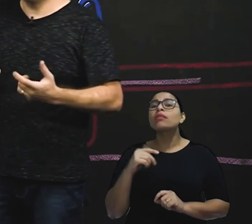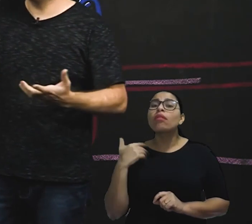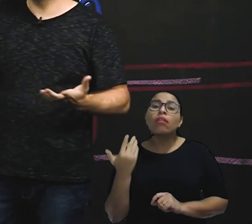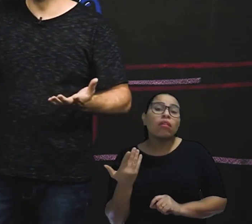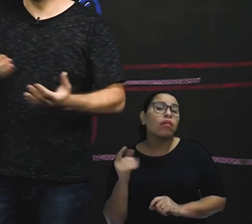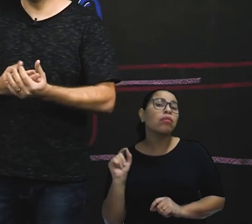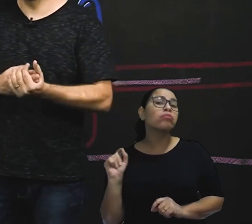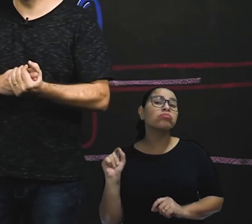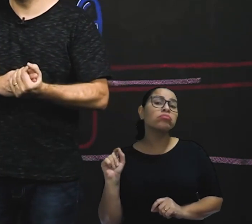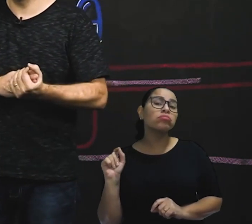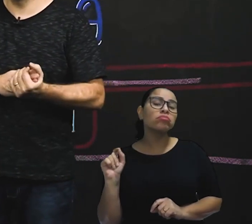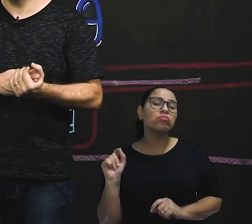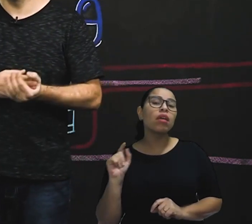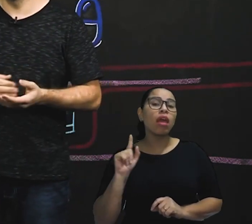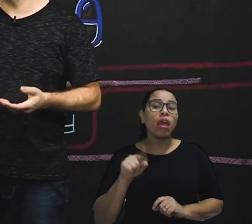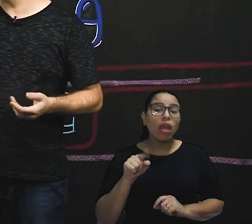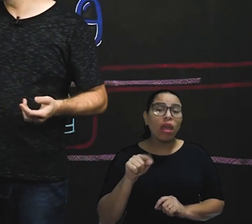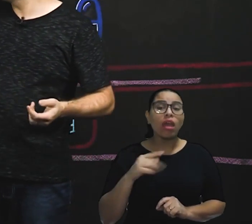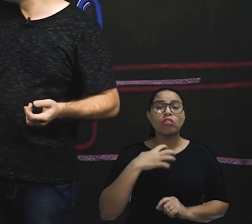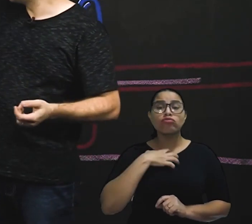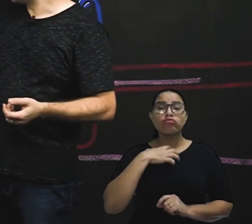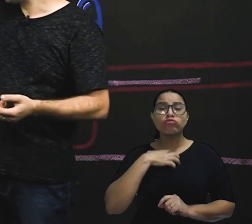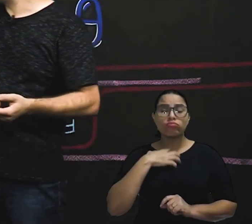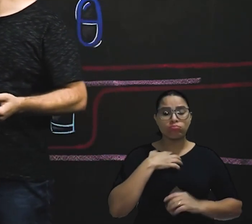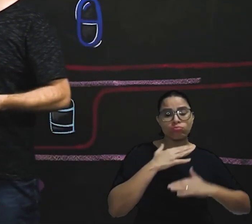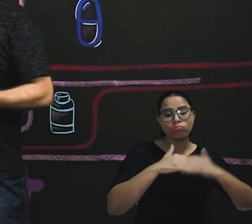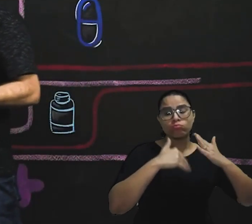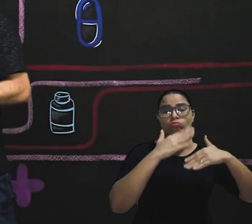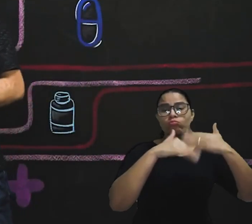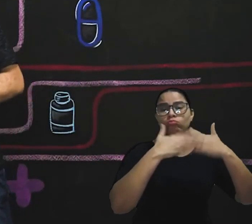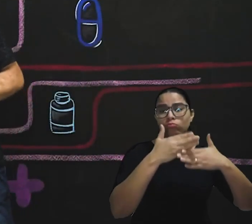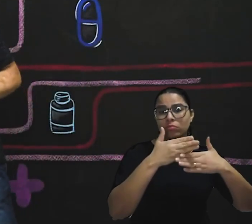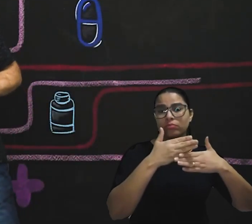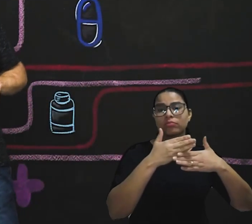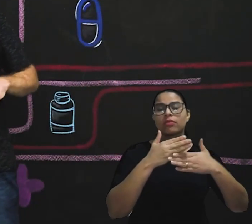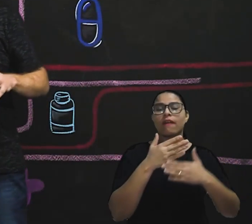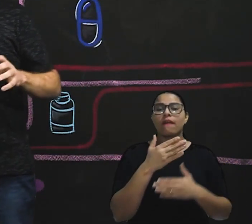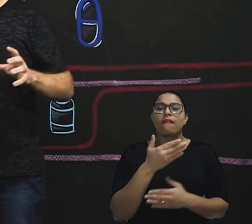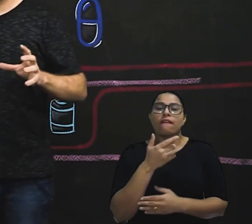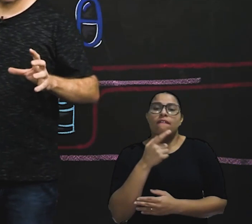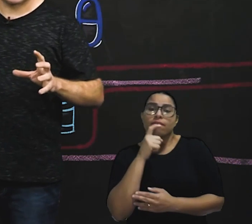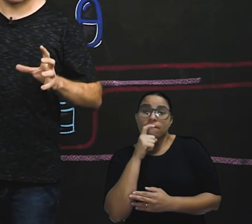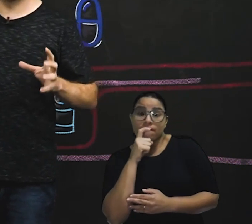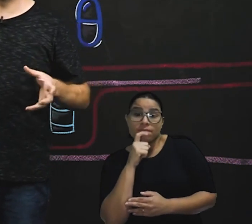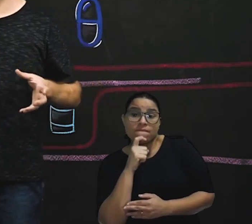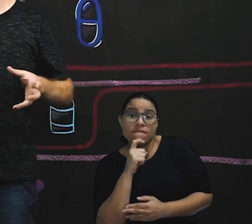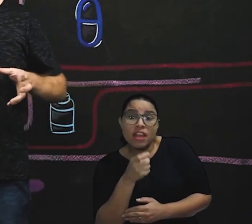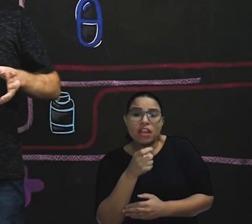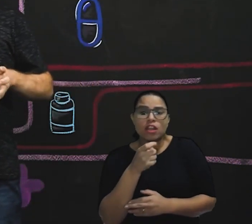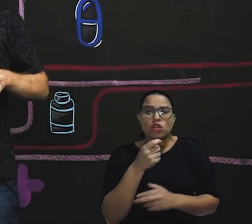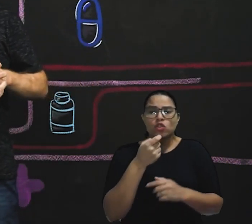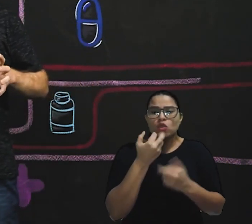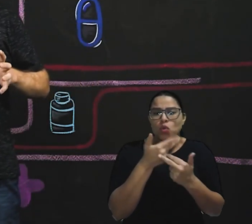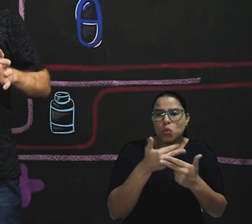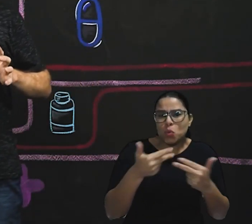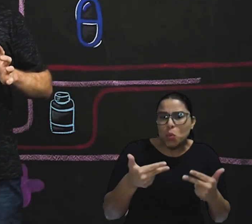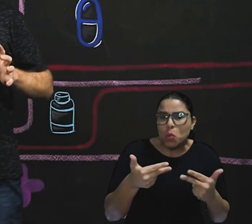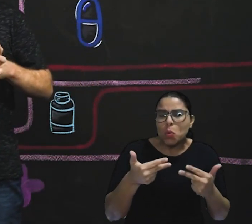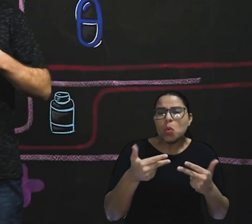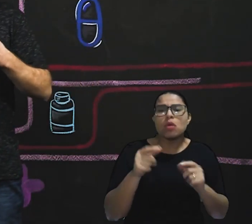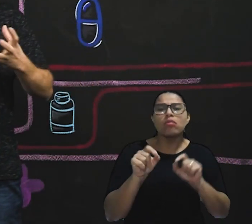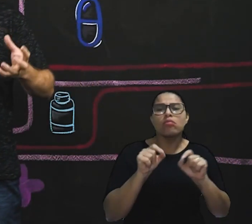acaba também sendo aí grandes formas de utilização. A Revolução Verde, que foi uma revolução agrícola que